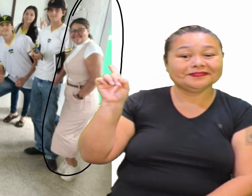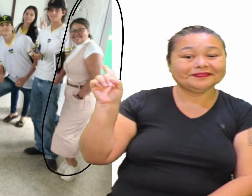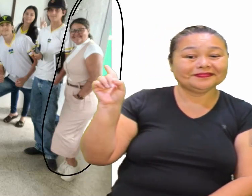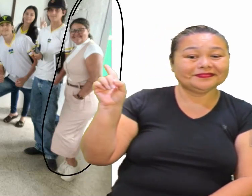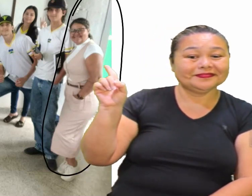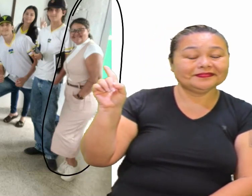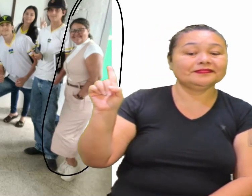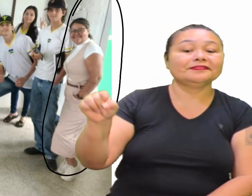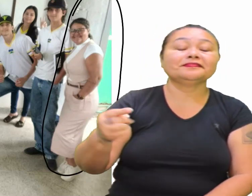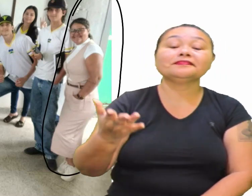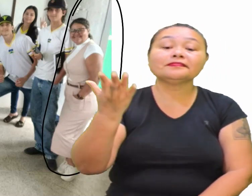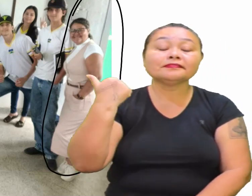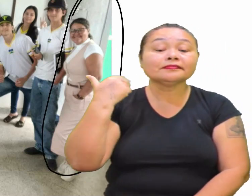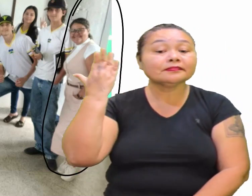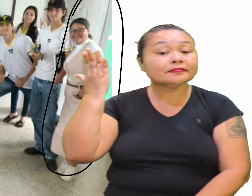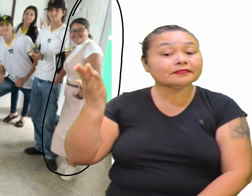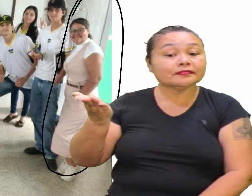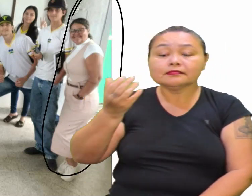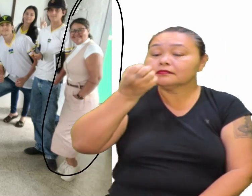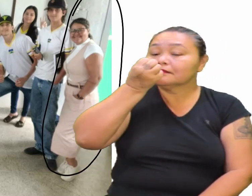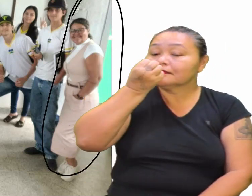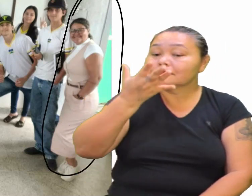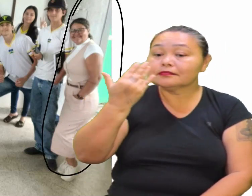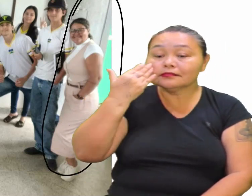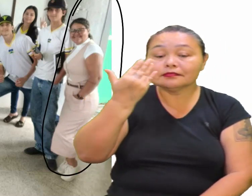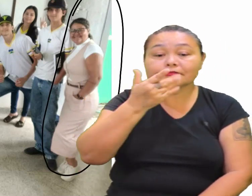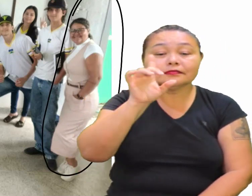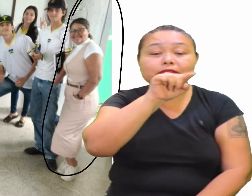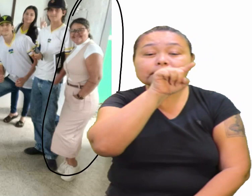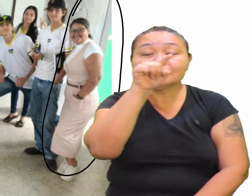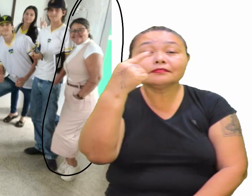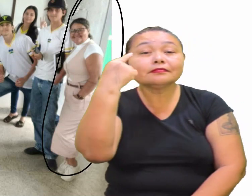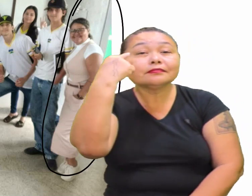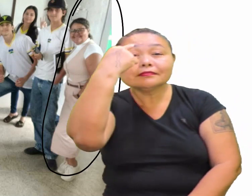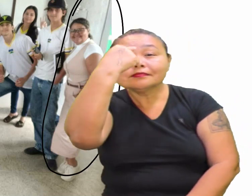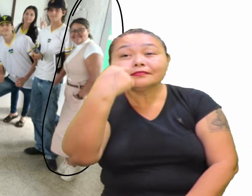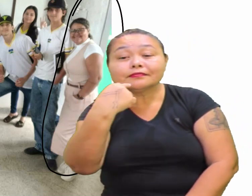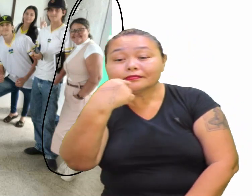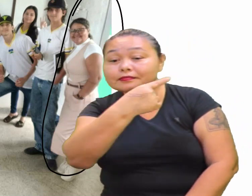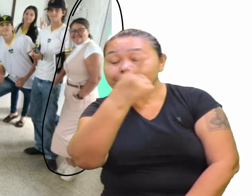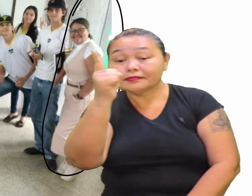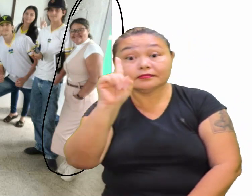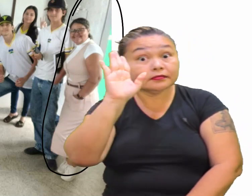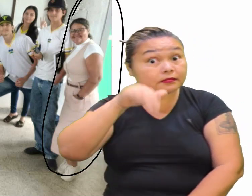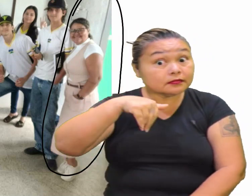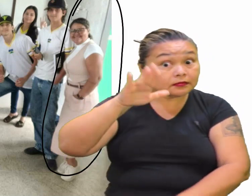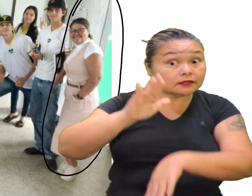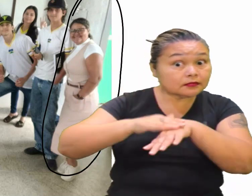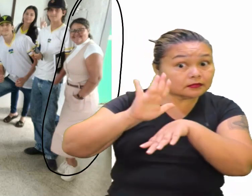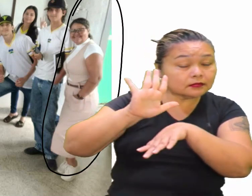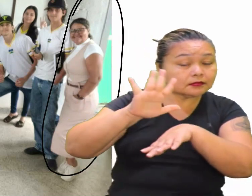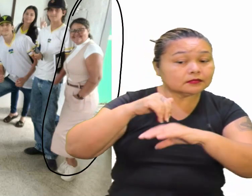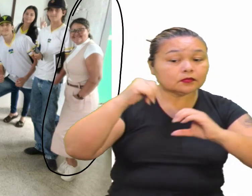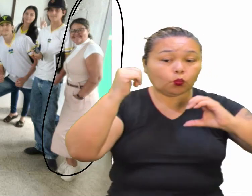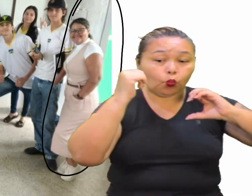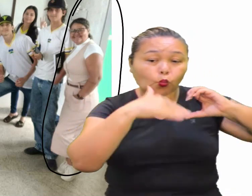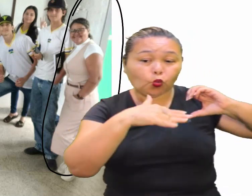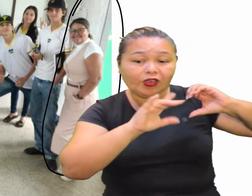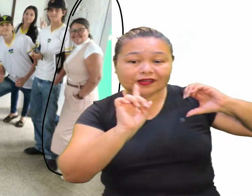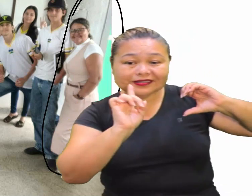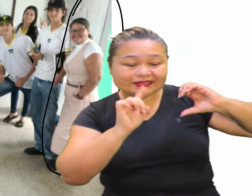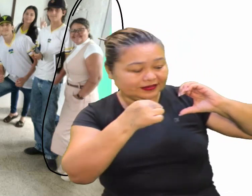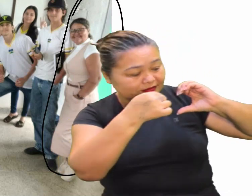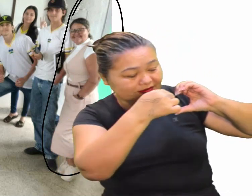aí. Gente, é muito bom ver o rostinho de cada um de vocês. E tem mais gente aqui com a gente. É isso aí, beijo no coração aí,